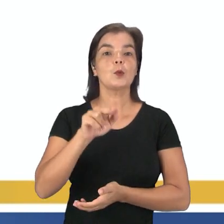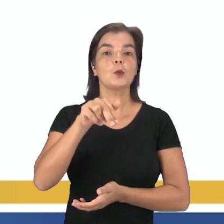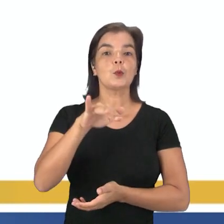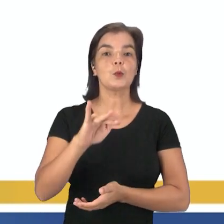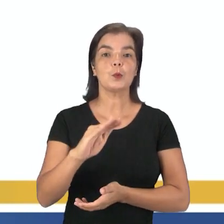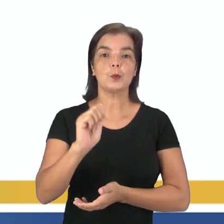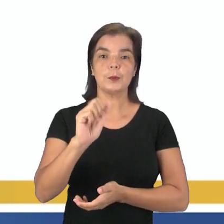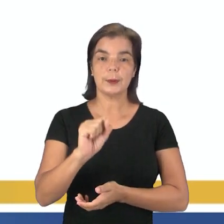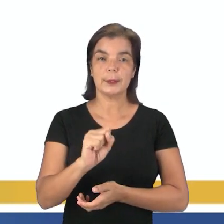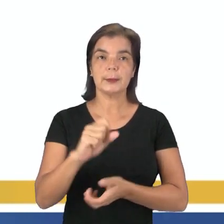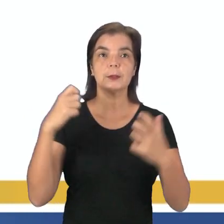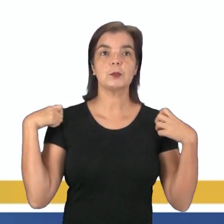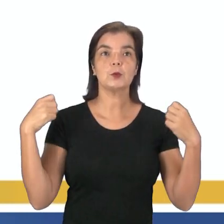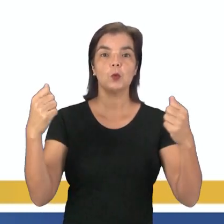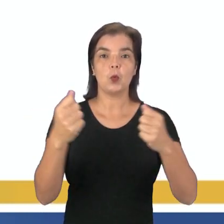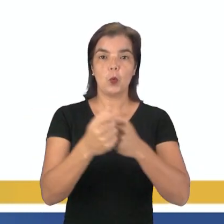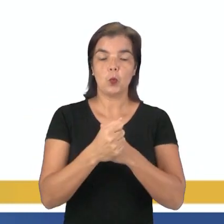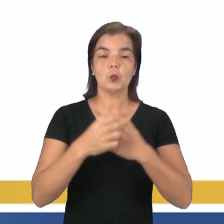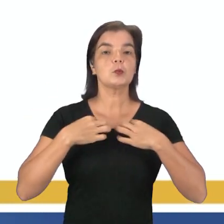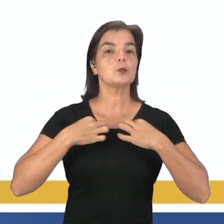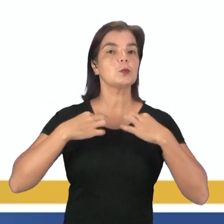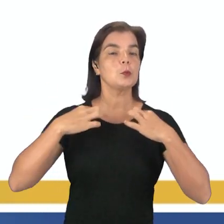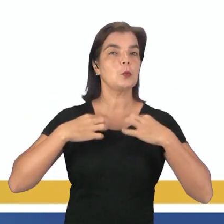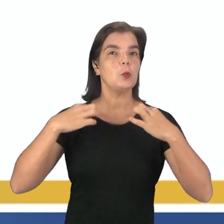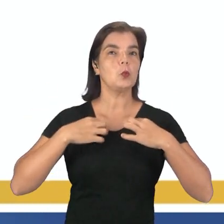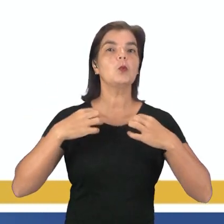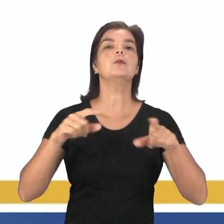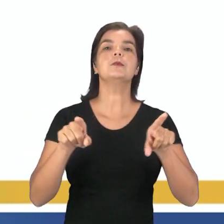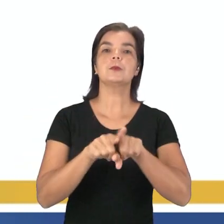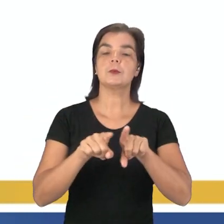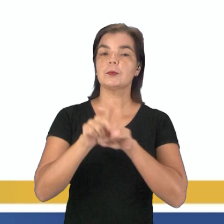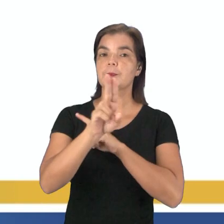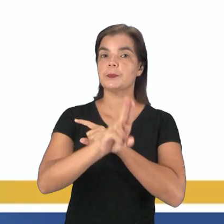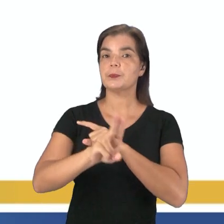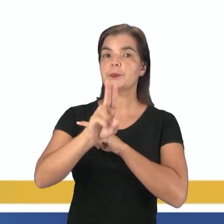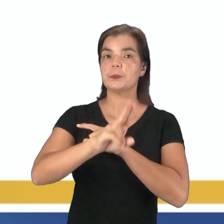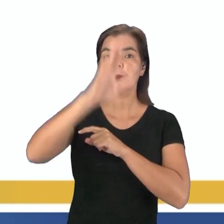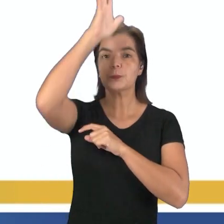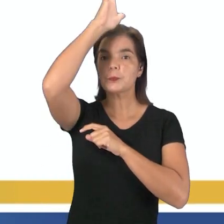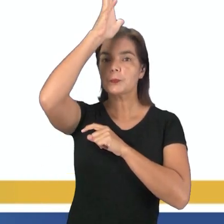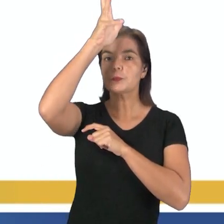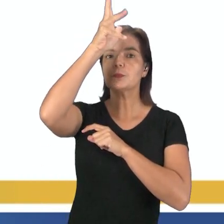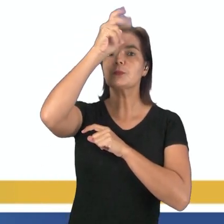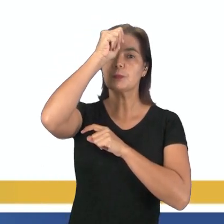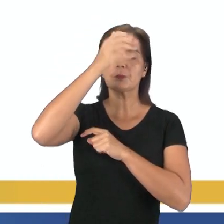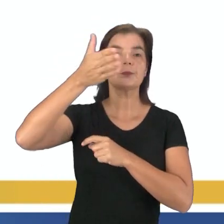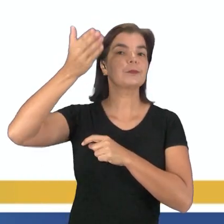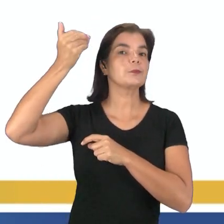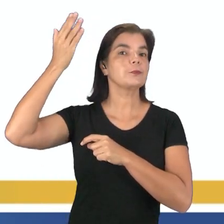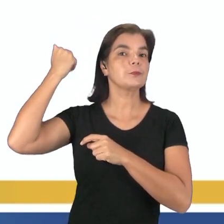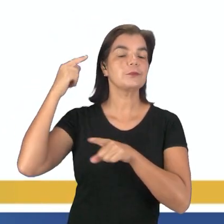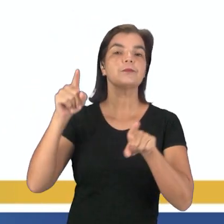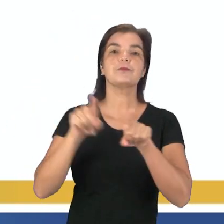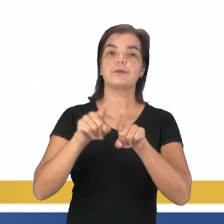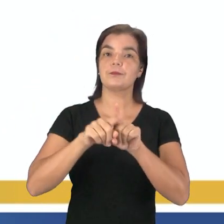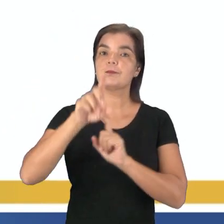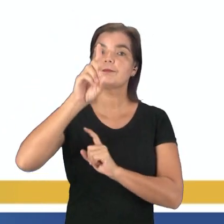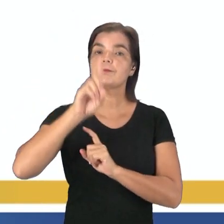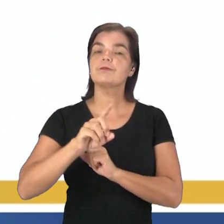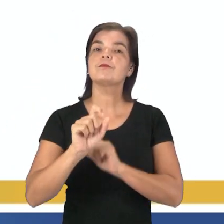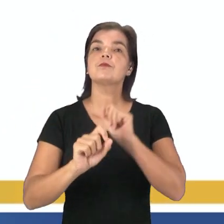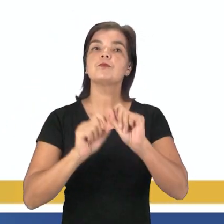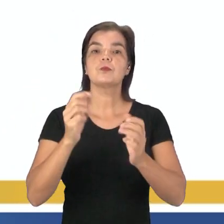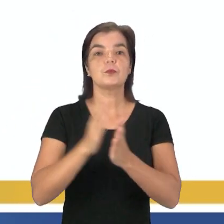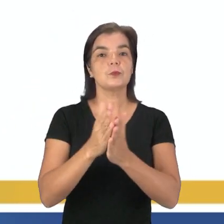aí ao lado esquerdo, essas roupas bem grandes utilizadas lá na Roma Antiga, e na direita